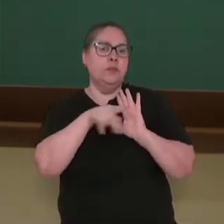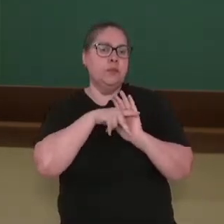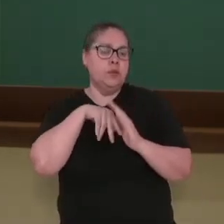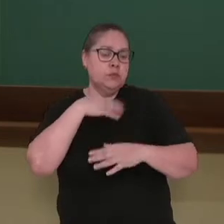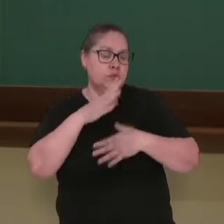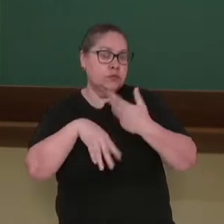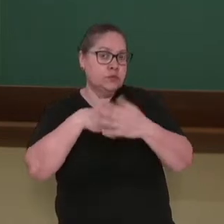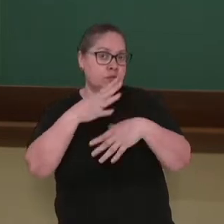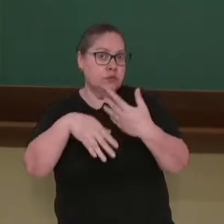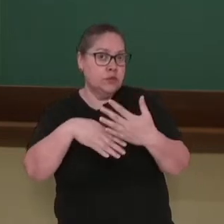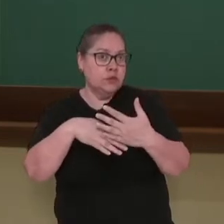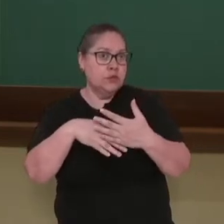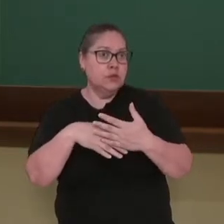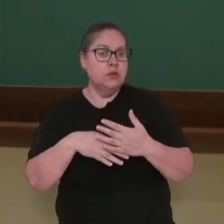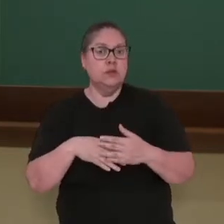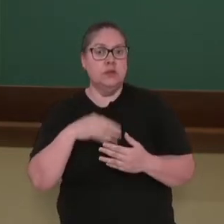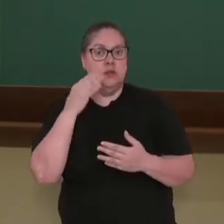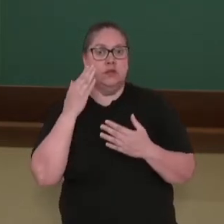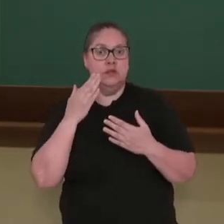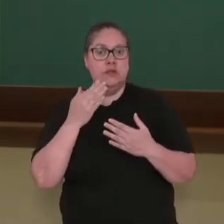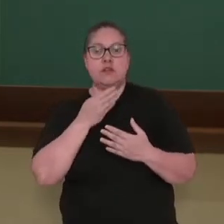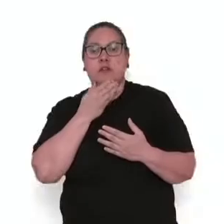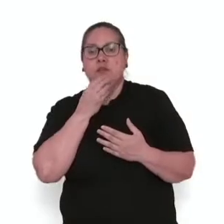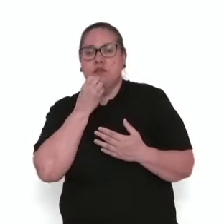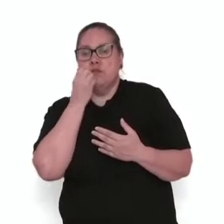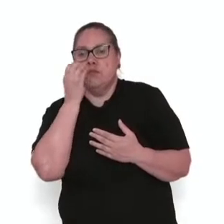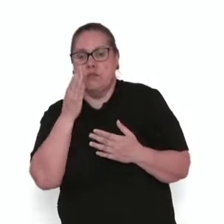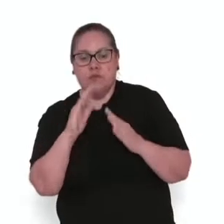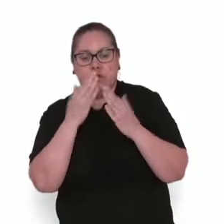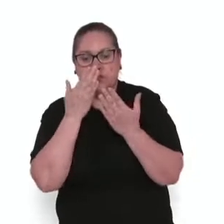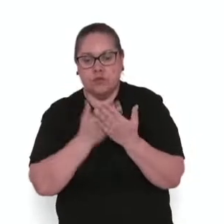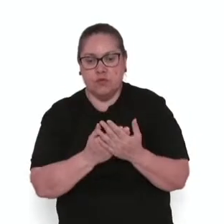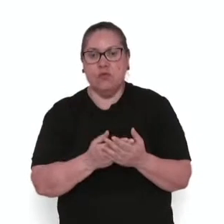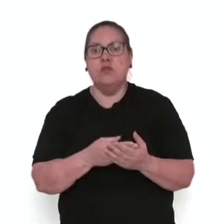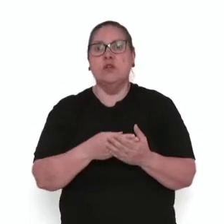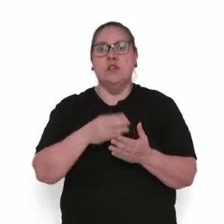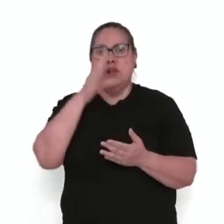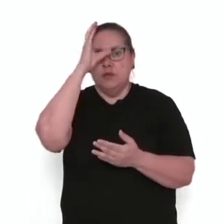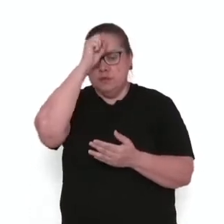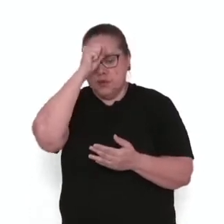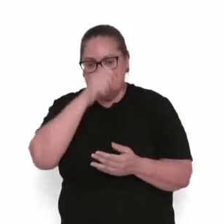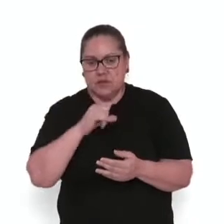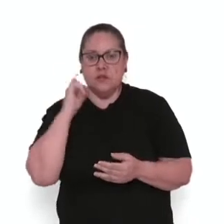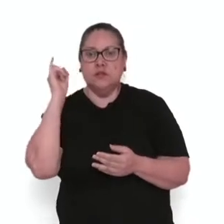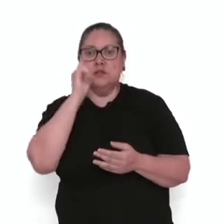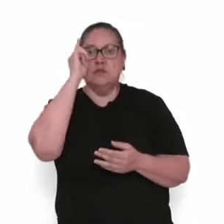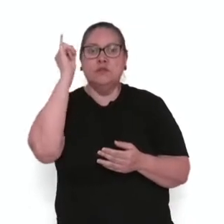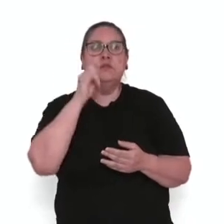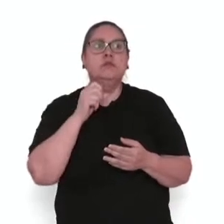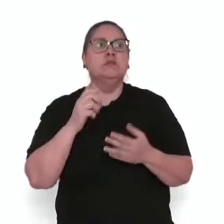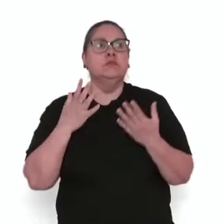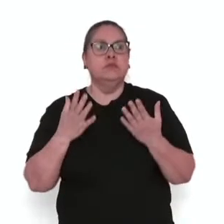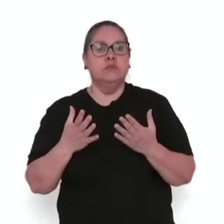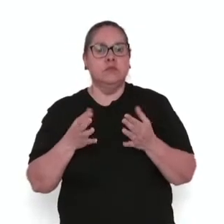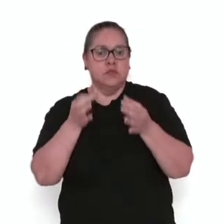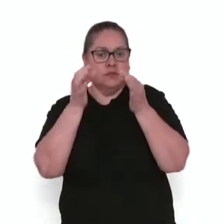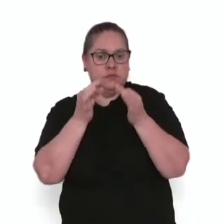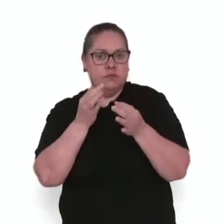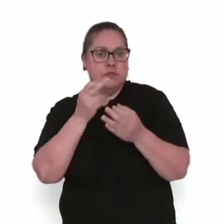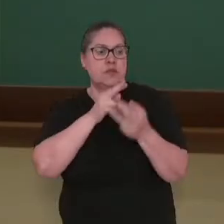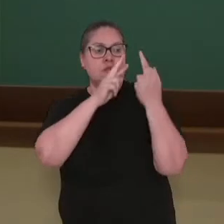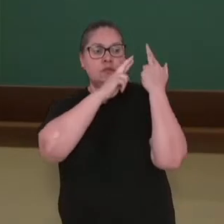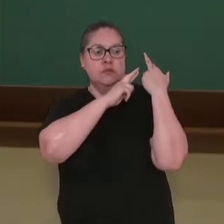é que anda isso? Reflitam sobre a sua vida escolar. Se você respondeu que sim a todas essas